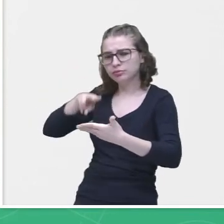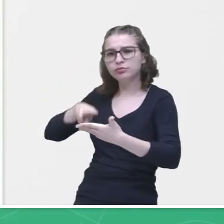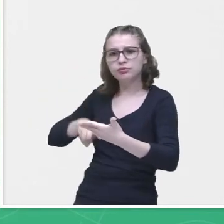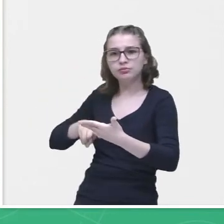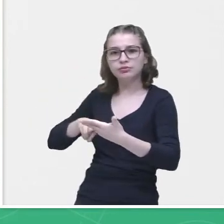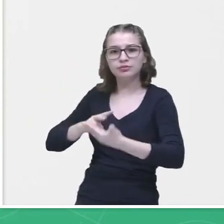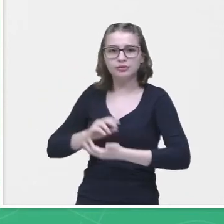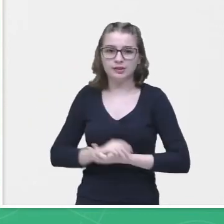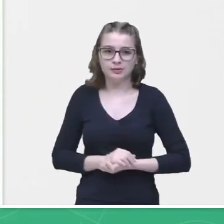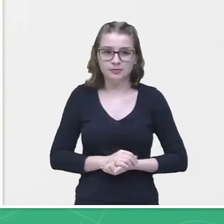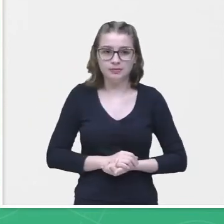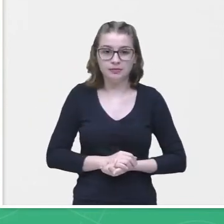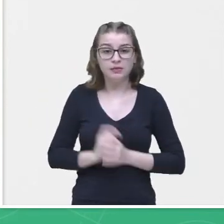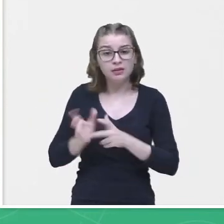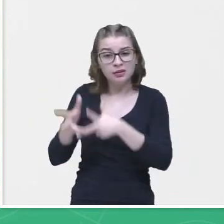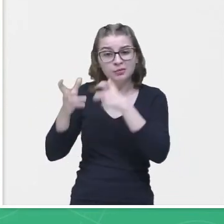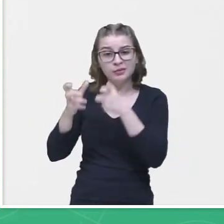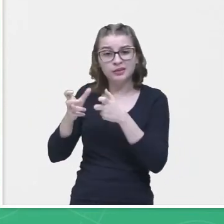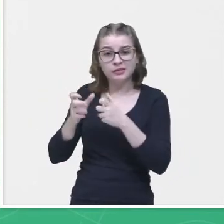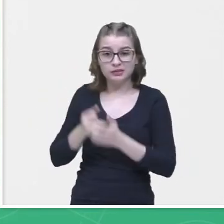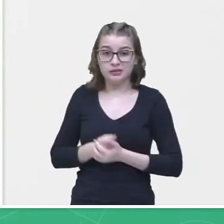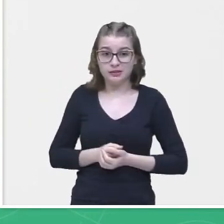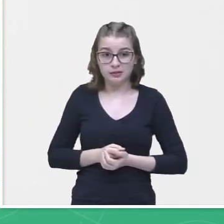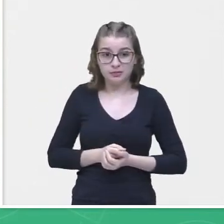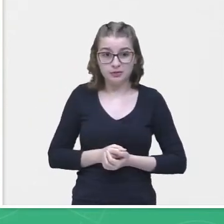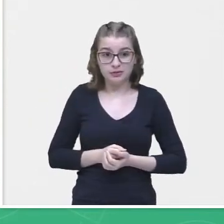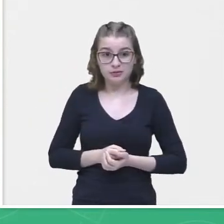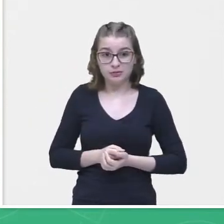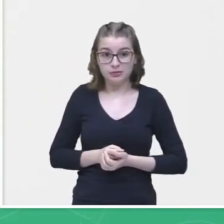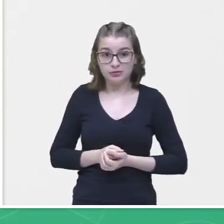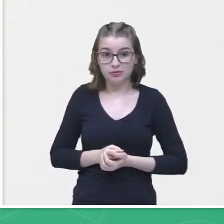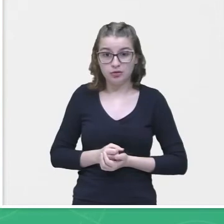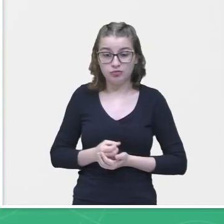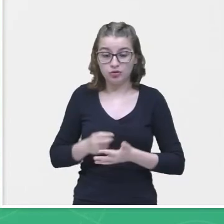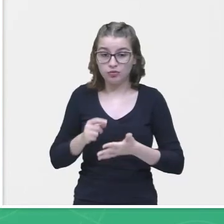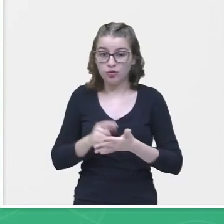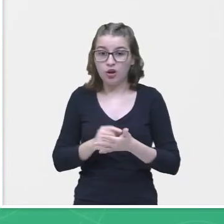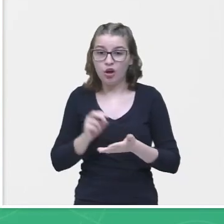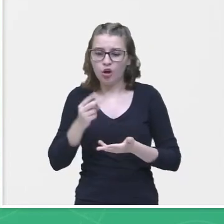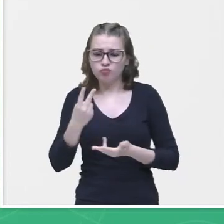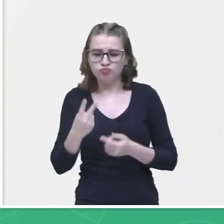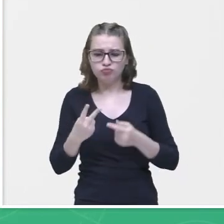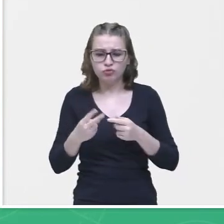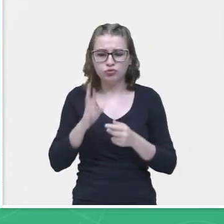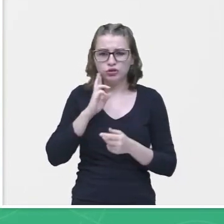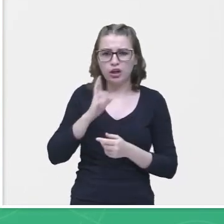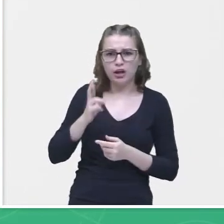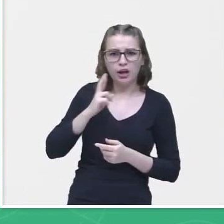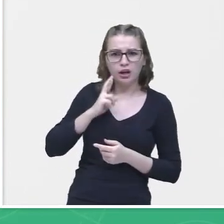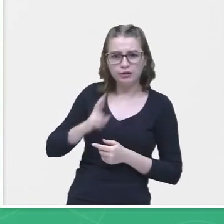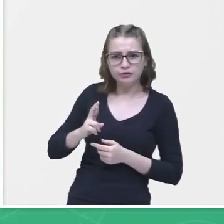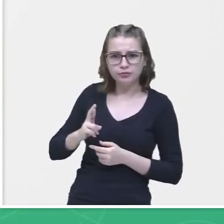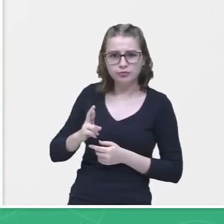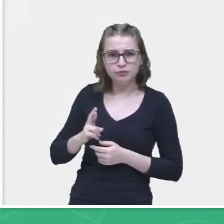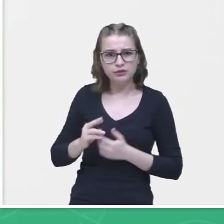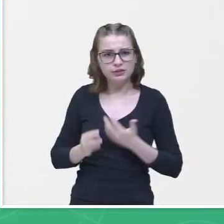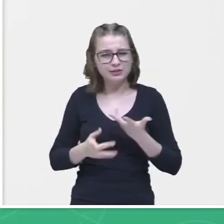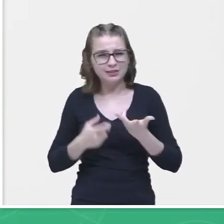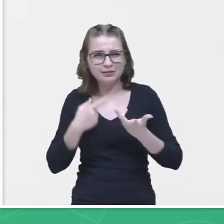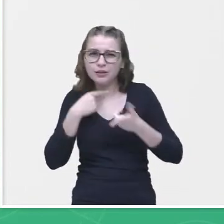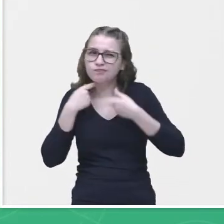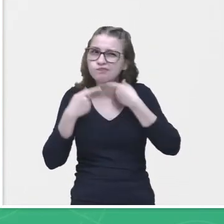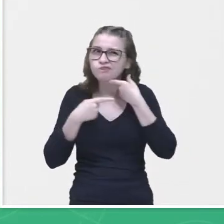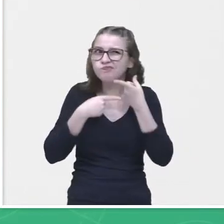né? Percebemos aqui que basicamente duas alternativas deixaram ali a dúvida